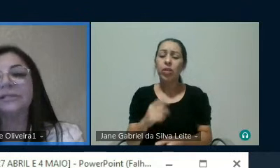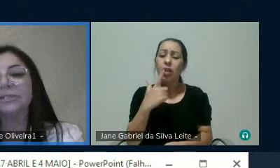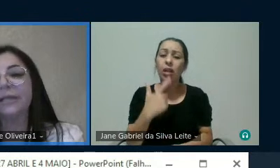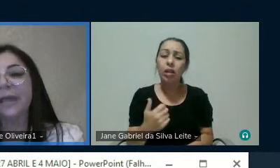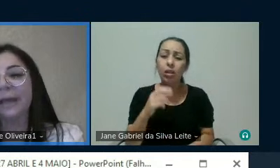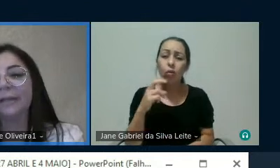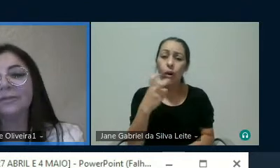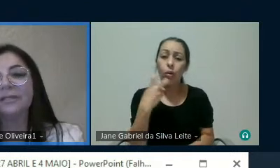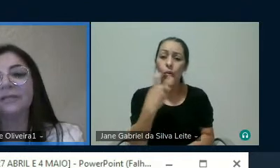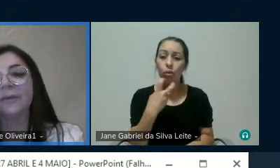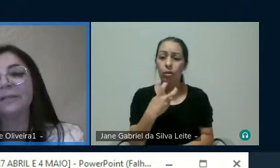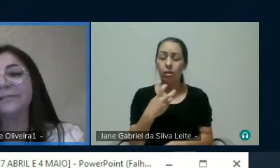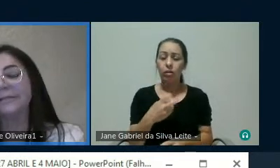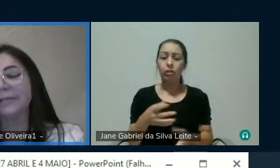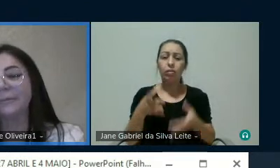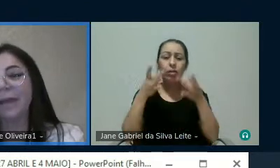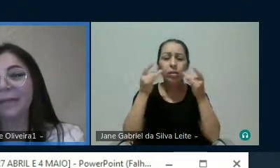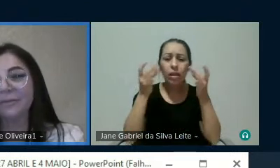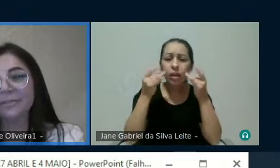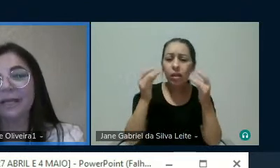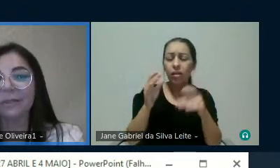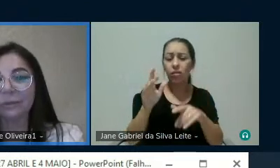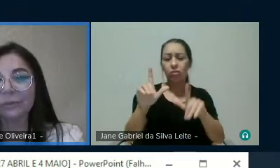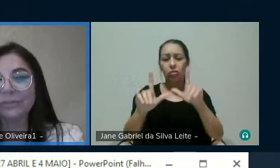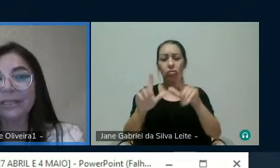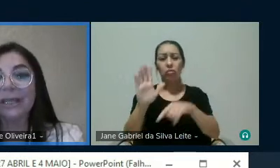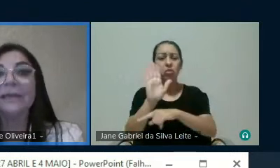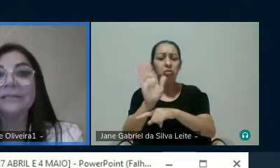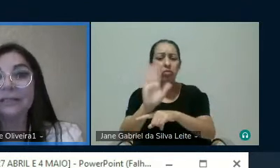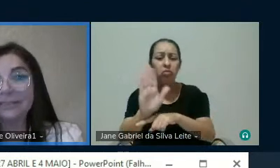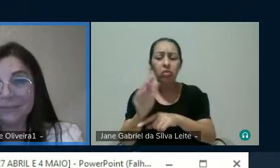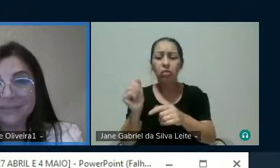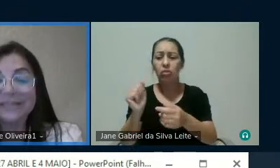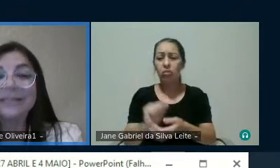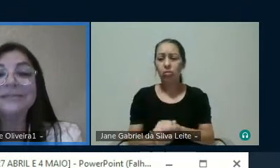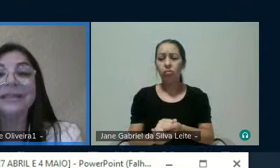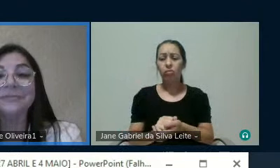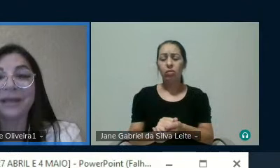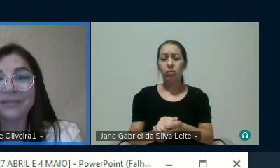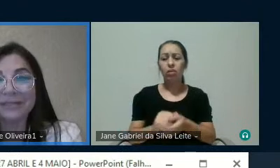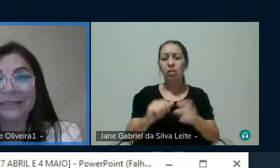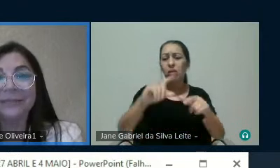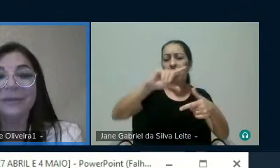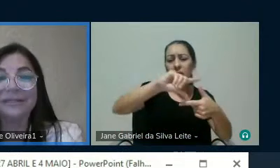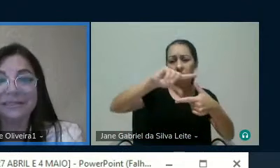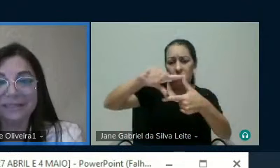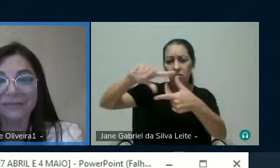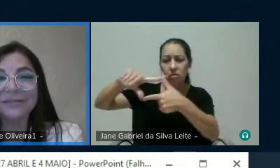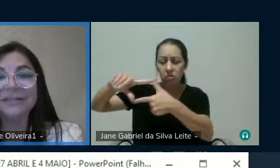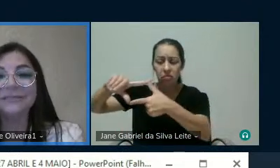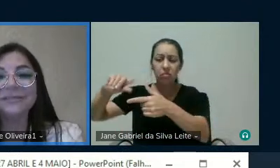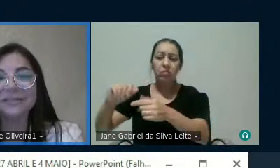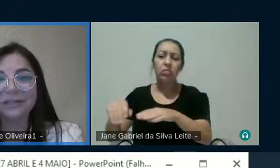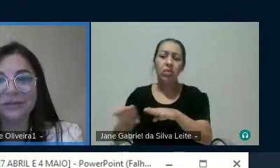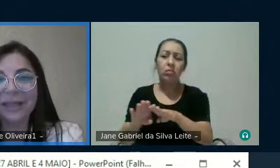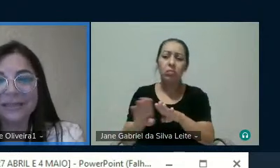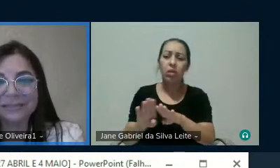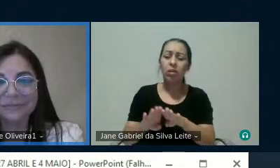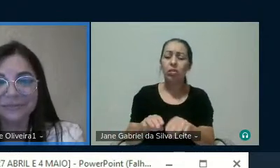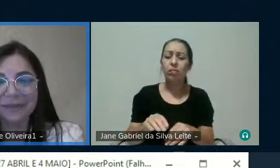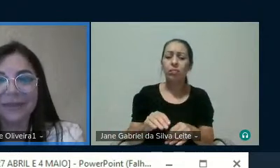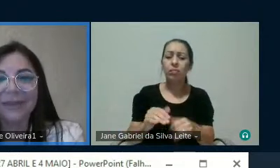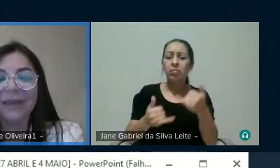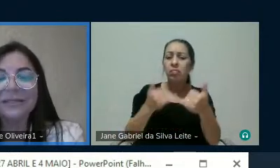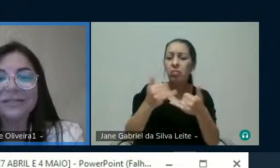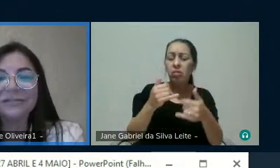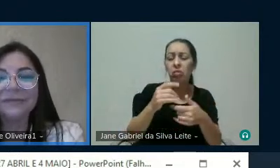filmes, peças de teatro, desenhos animados, cartoons. Sim, nós temos desenhos animados em libras. Eu não sei se vocês já